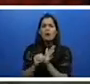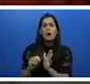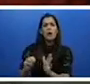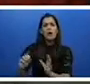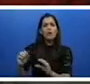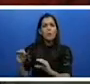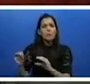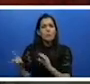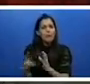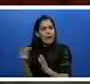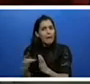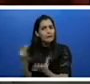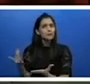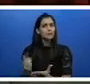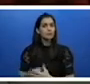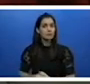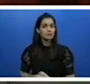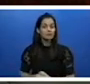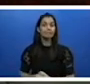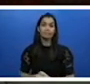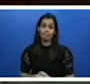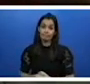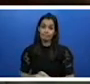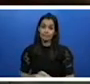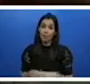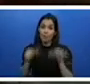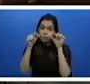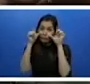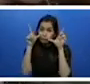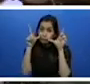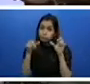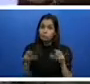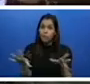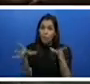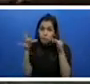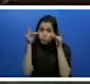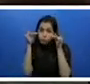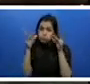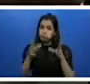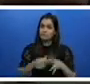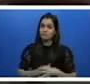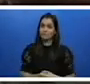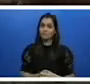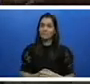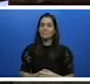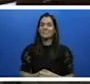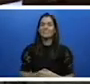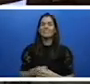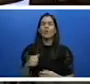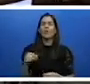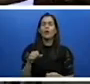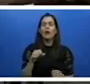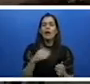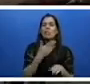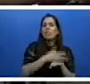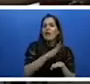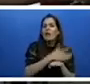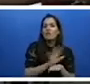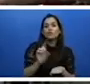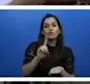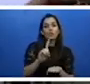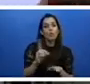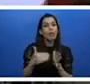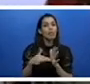uma página, não manda outra. Então, vamos lá, vamos prestar atenção. A tarefinha vai ser de 1 até 4, das